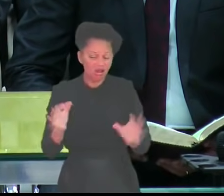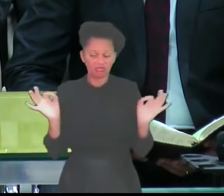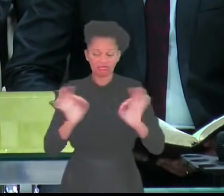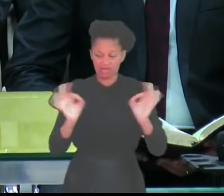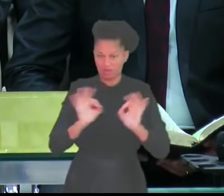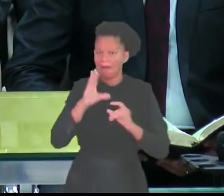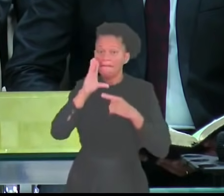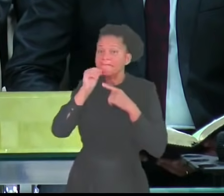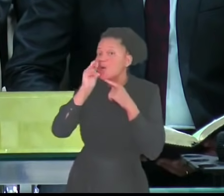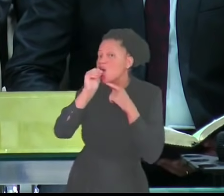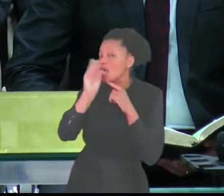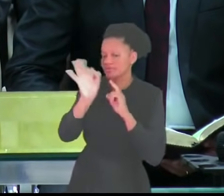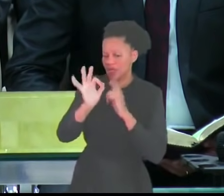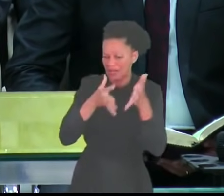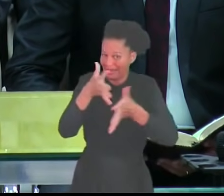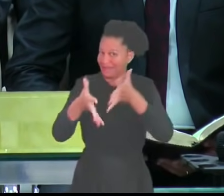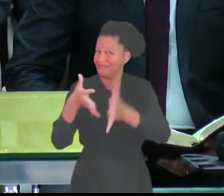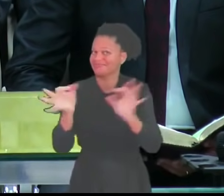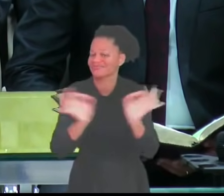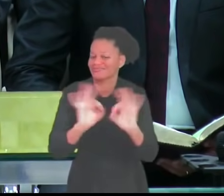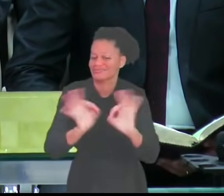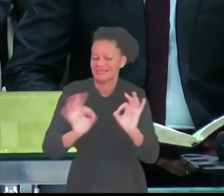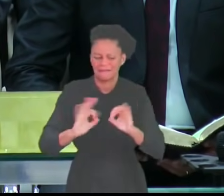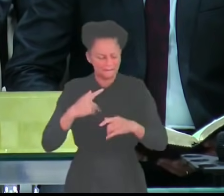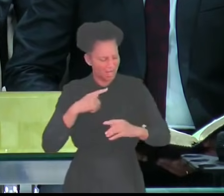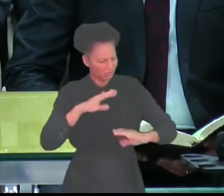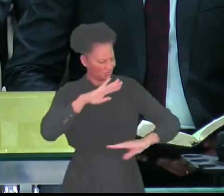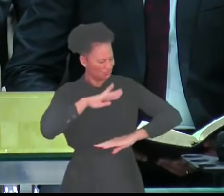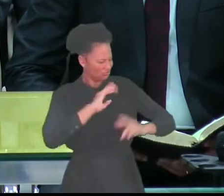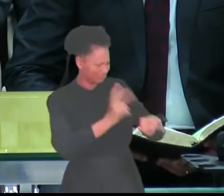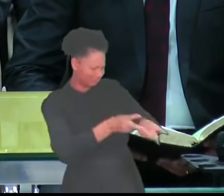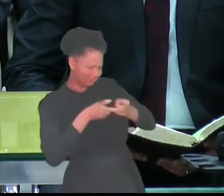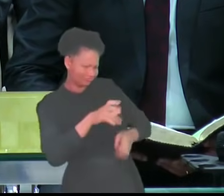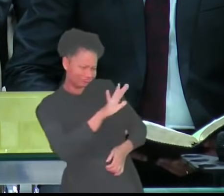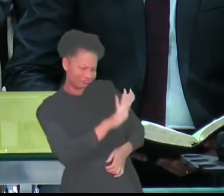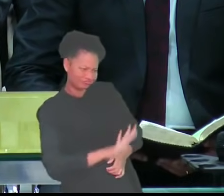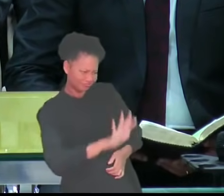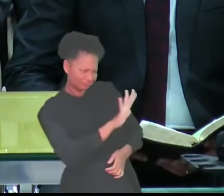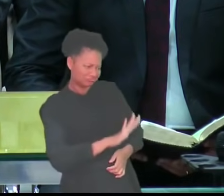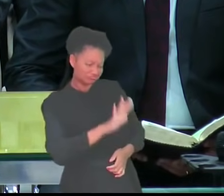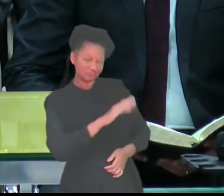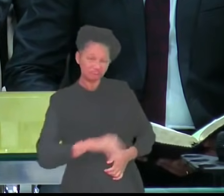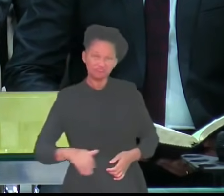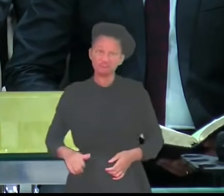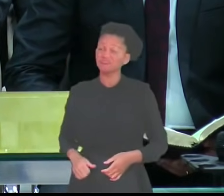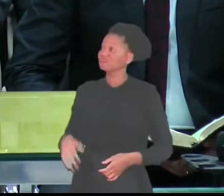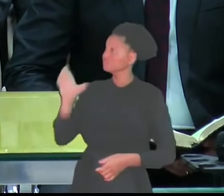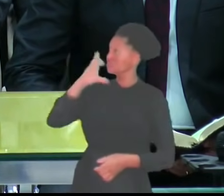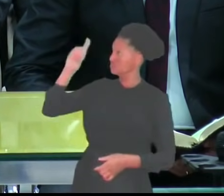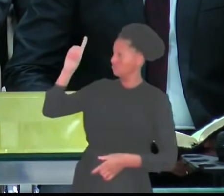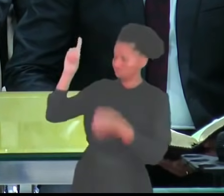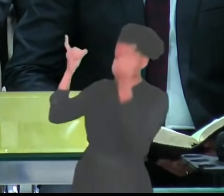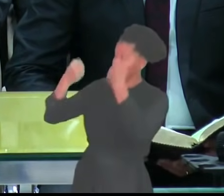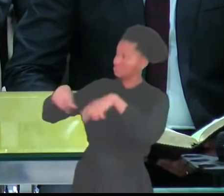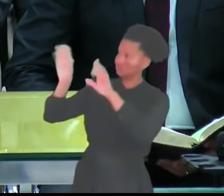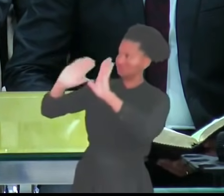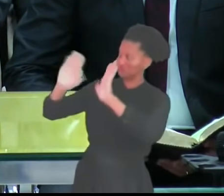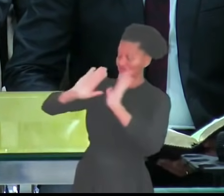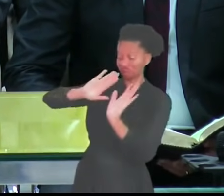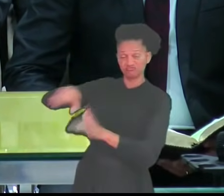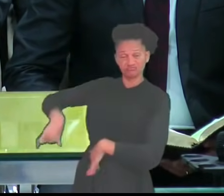Ele não está dizendo com a boca, mas está dizendo com as ações. Ele está dizendo: Deus, eu não preciso do Senhor.